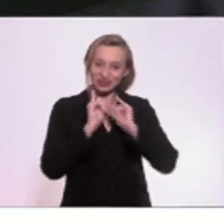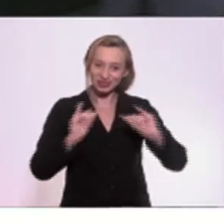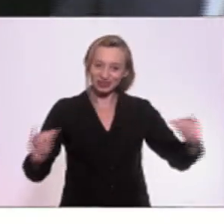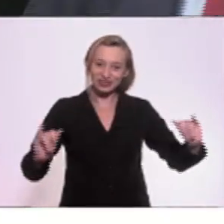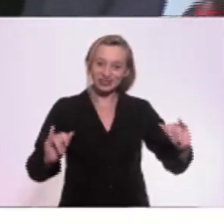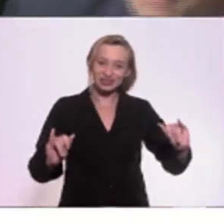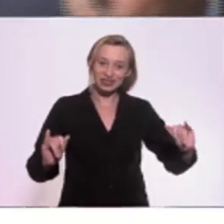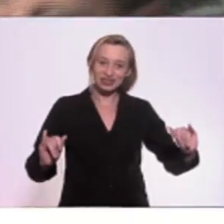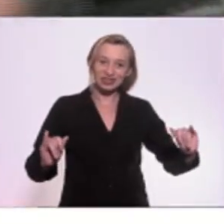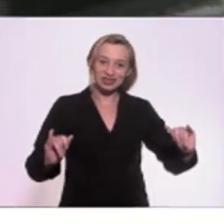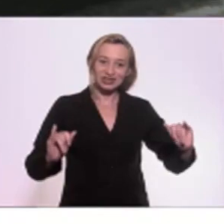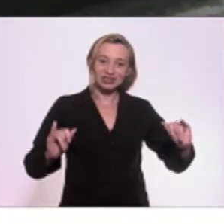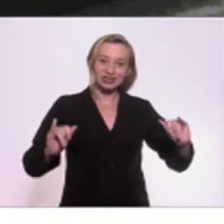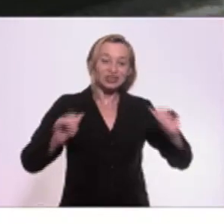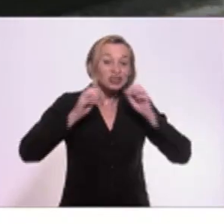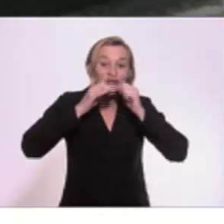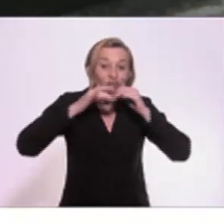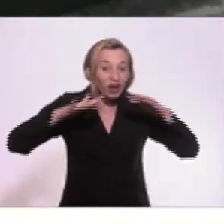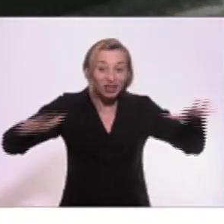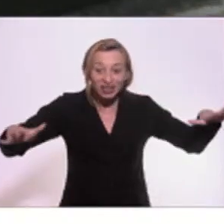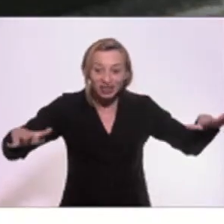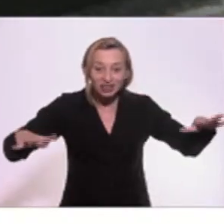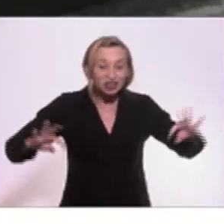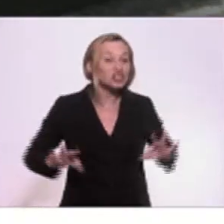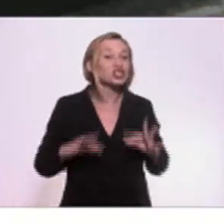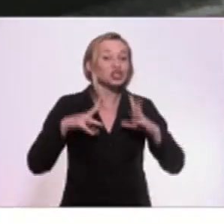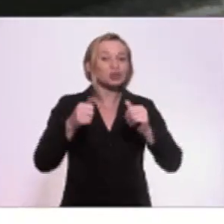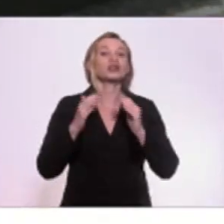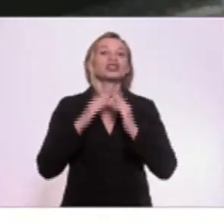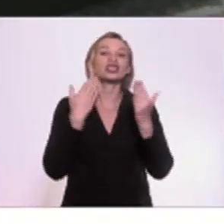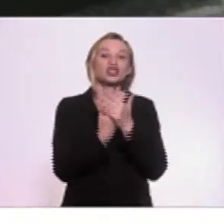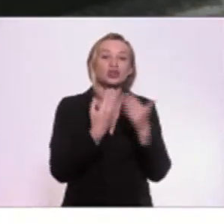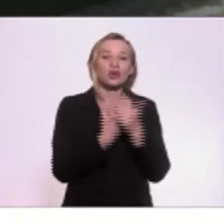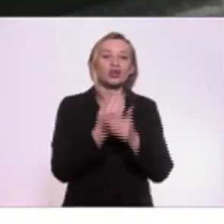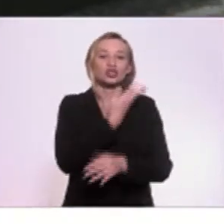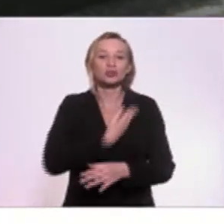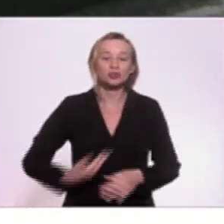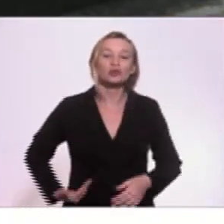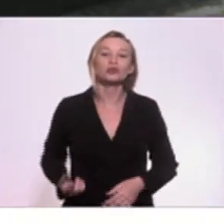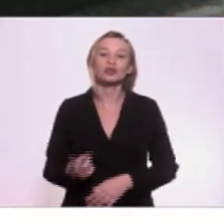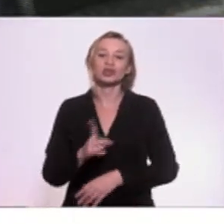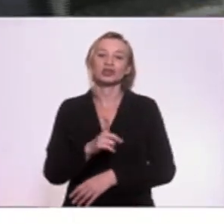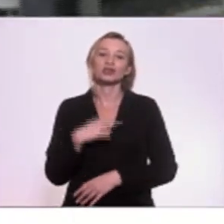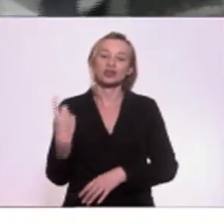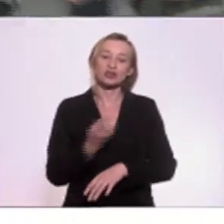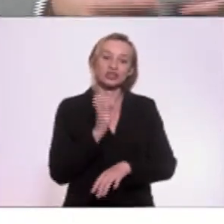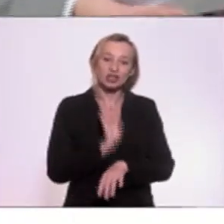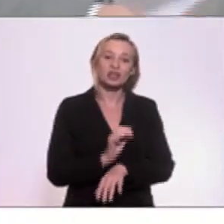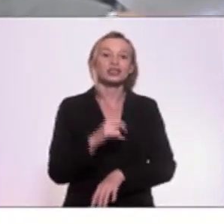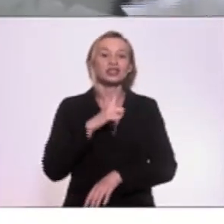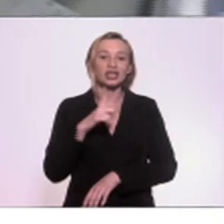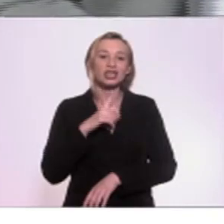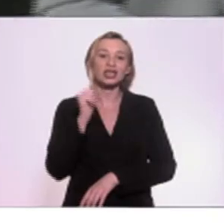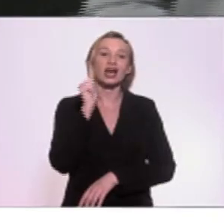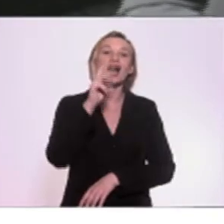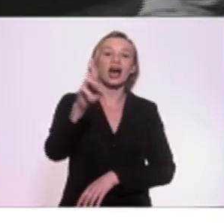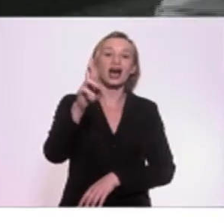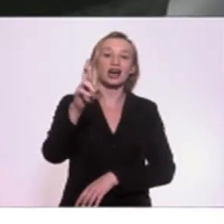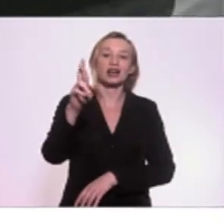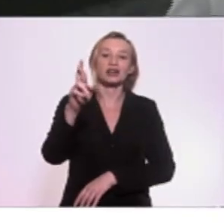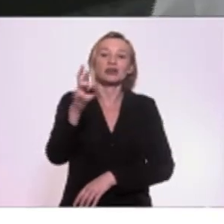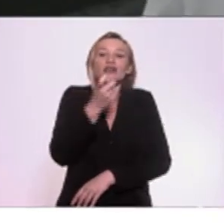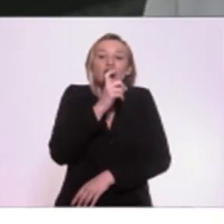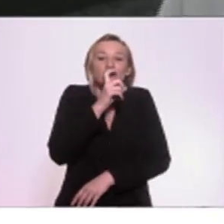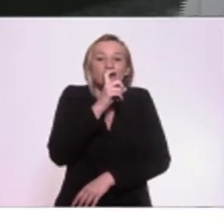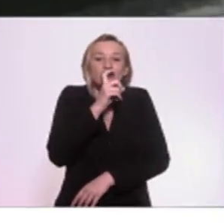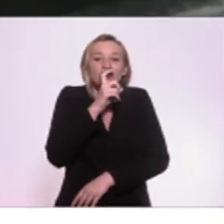a quatro costados que todas as escolas públicas da nossa rede teriam ar-condicionado.